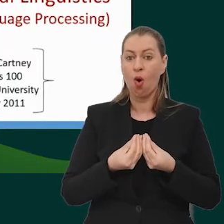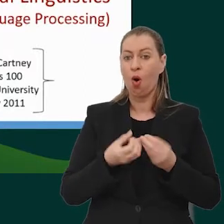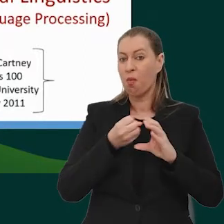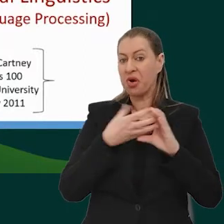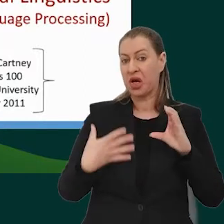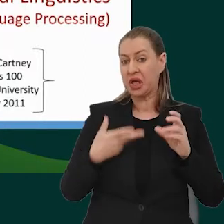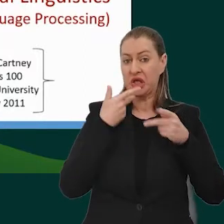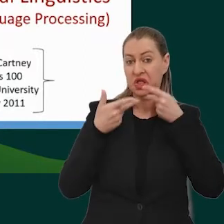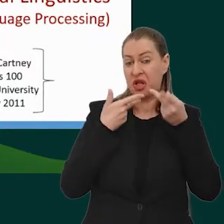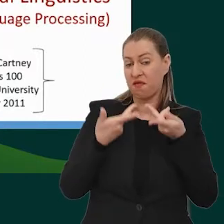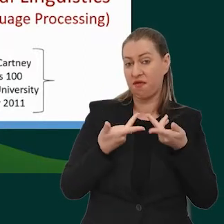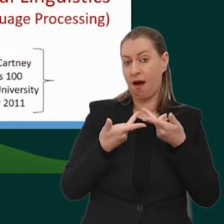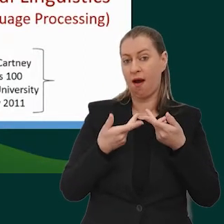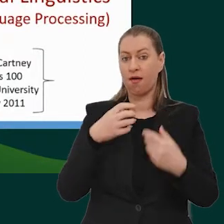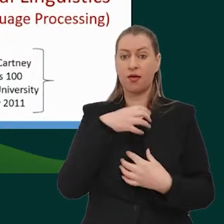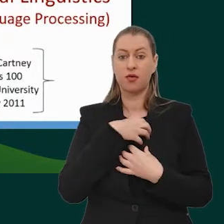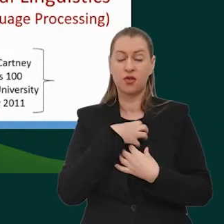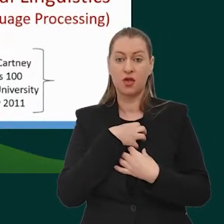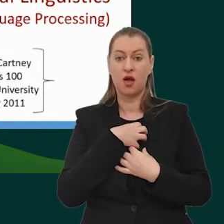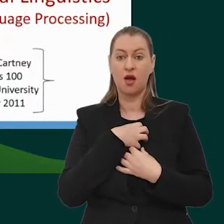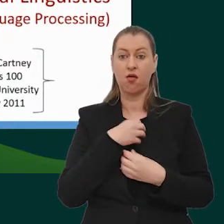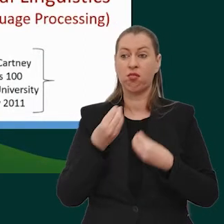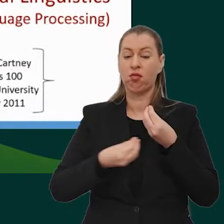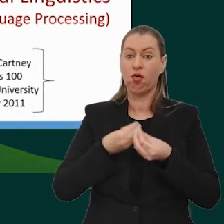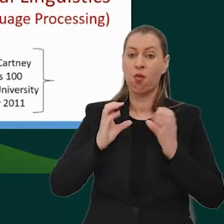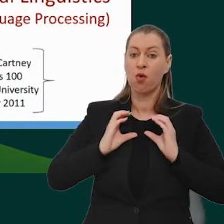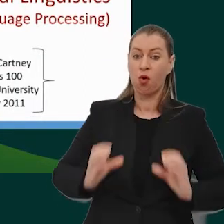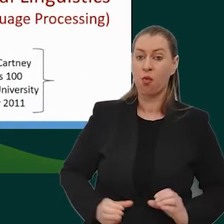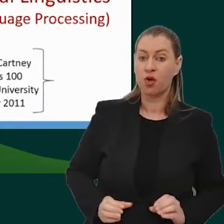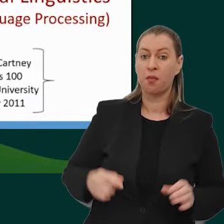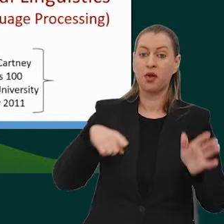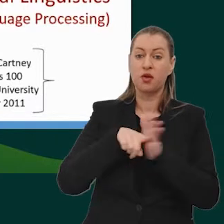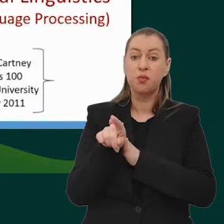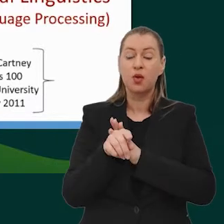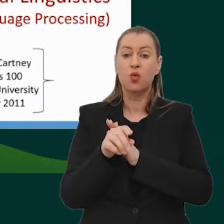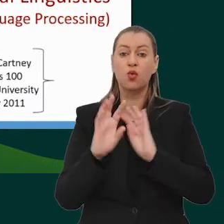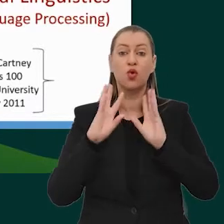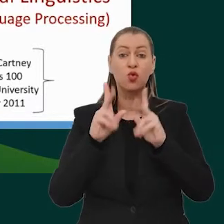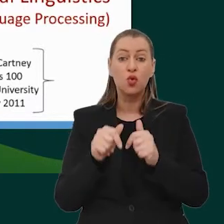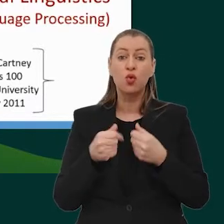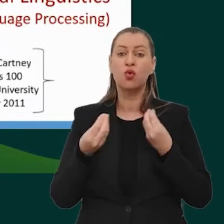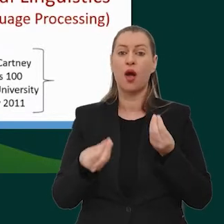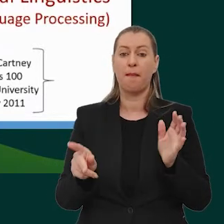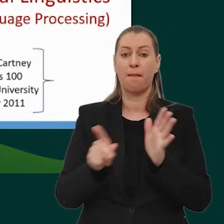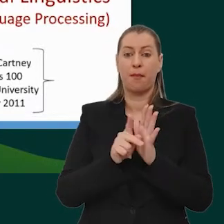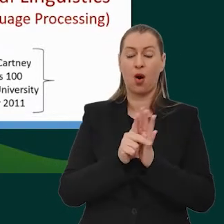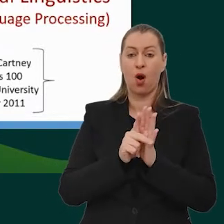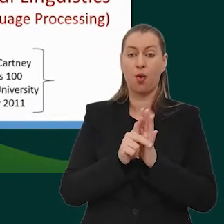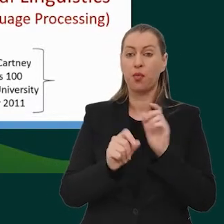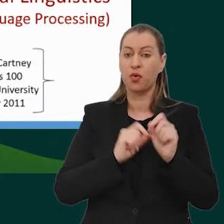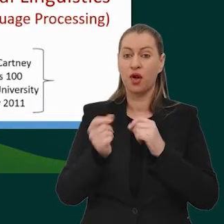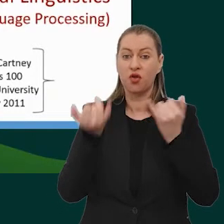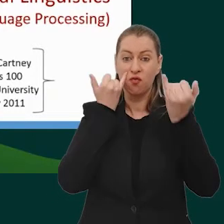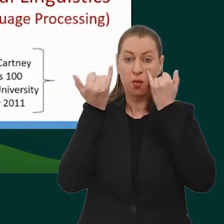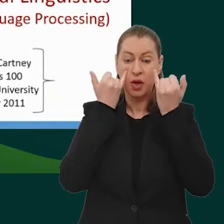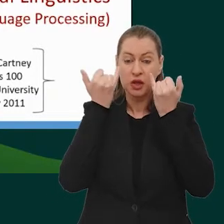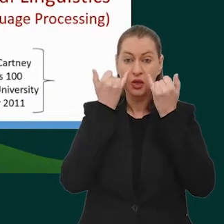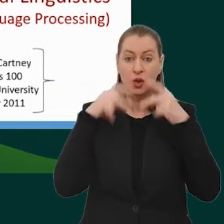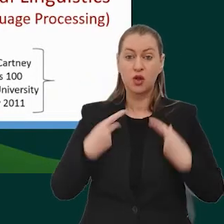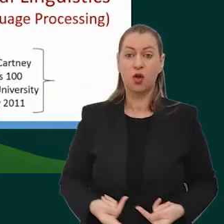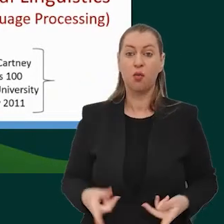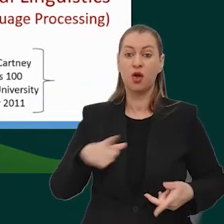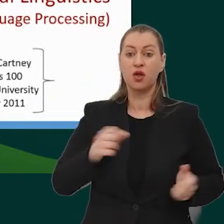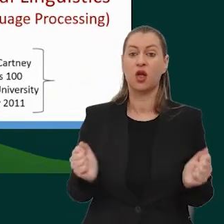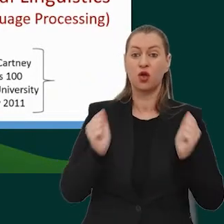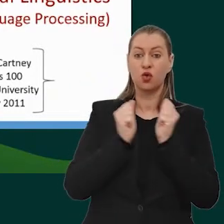características da fala, formas como ele se portou em algumas perguntas. Tudo isso são partes de informações que o ser humano carrega